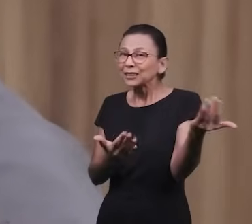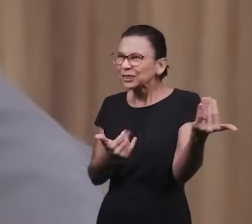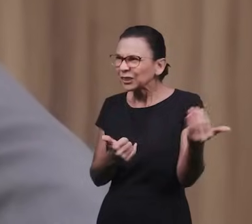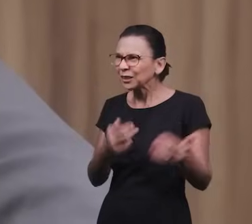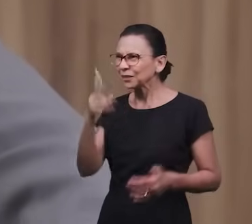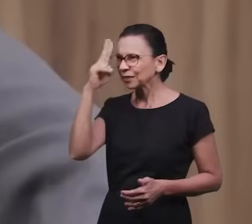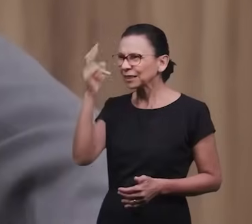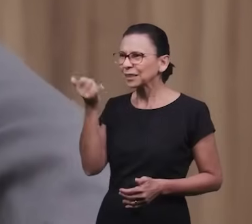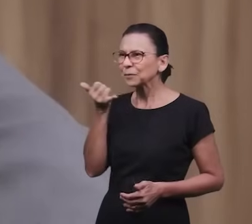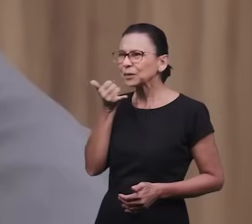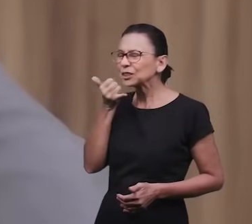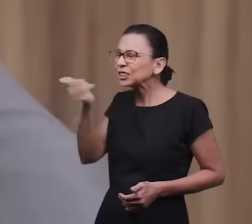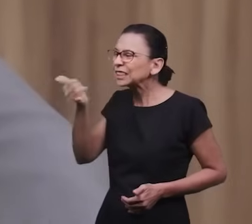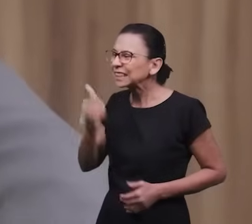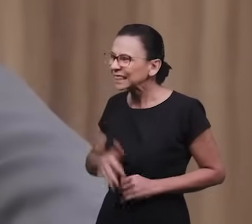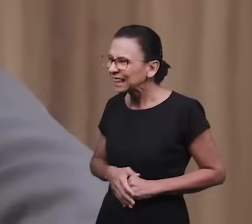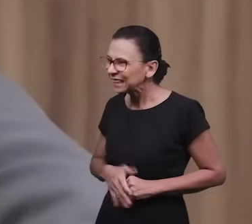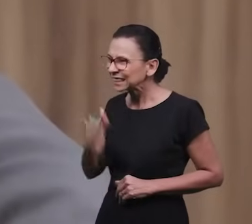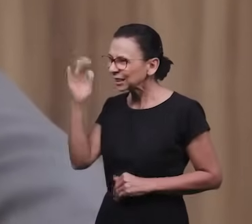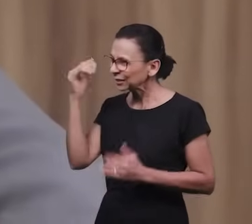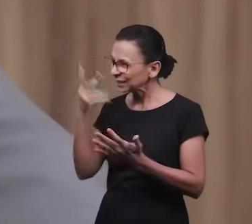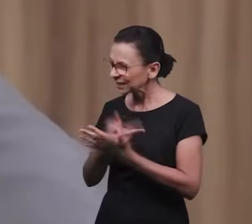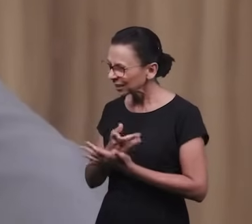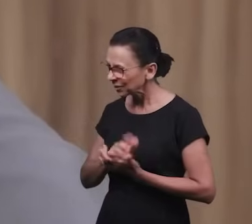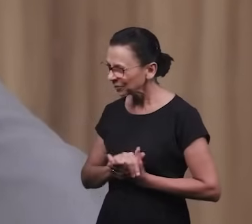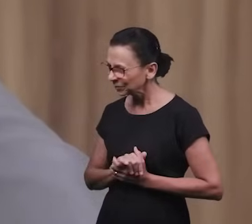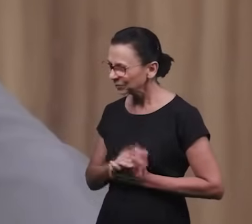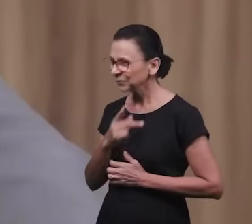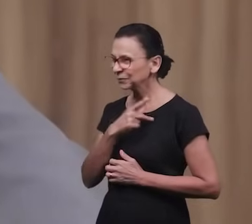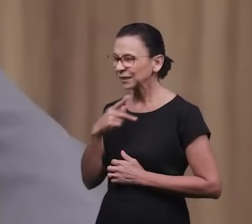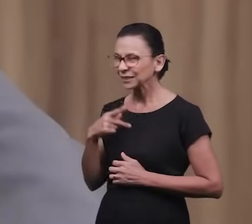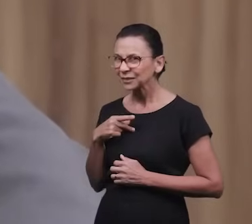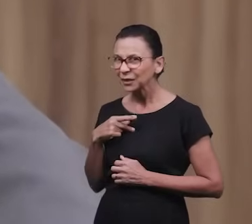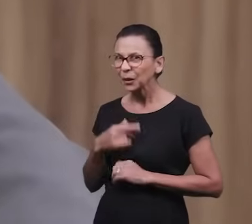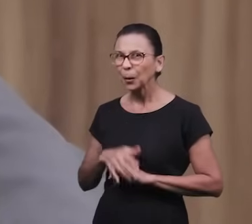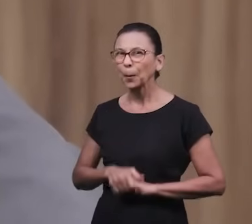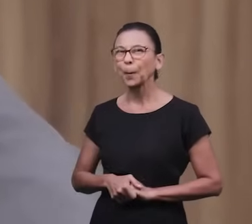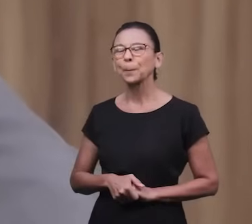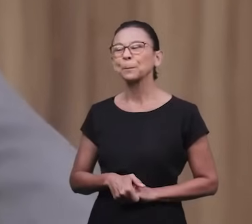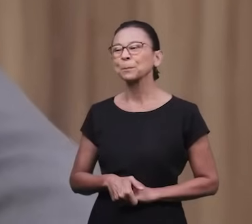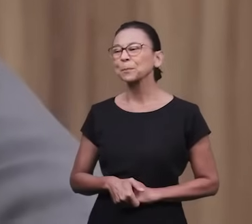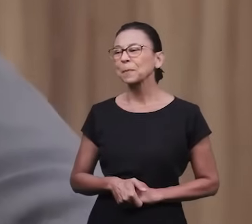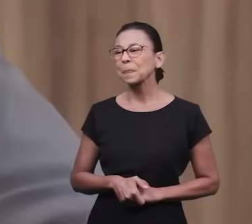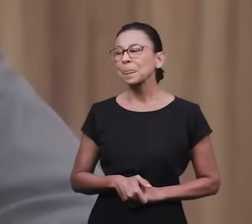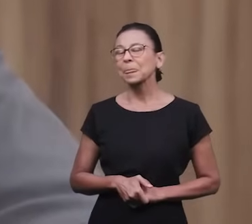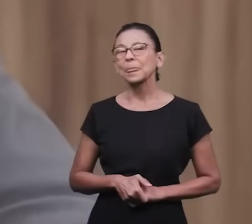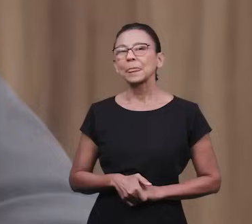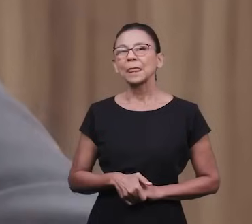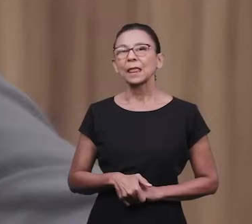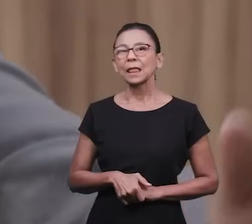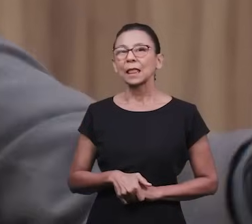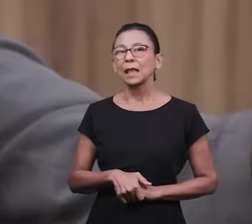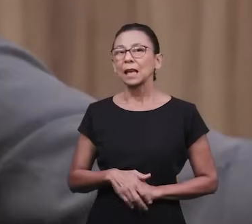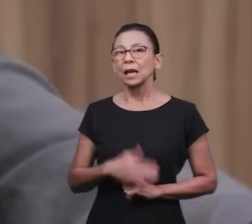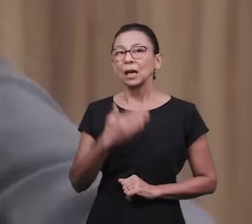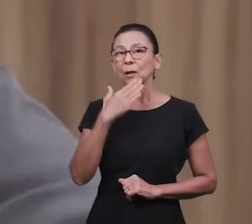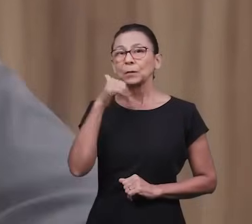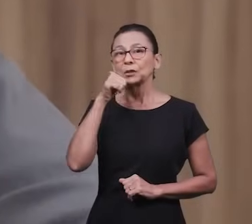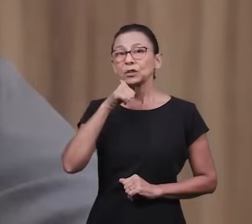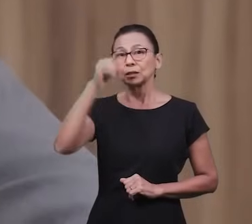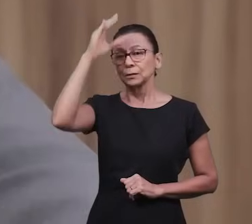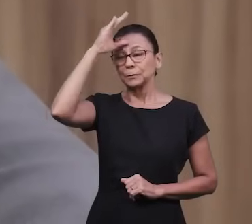jovem, fulano de tal, que ligou. Pastor, sabe o que aconteceu? Eu peguei a minha